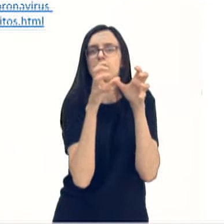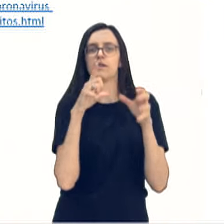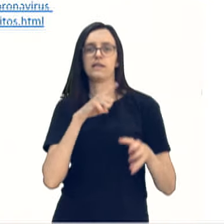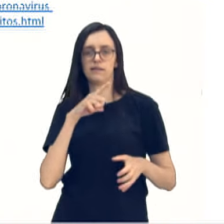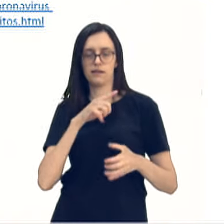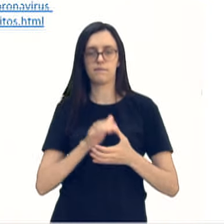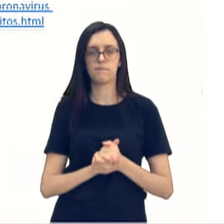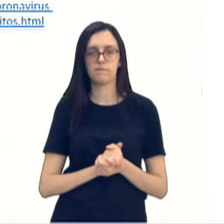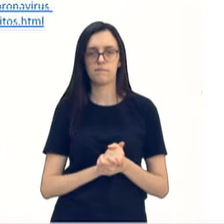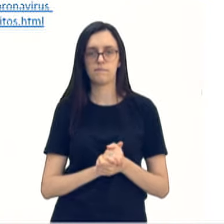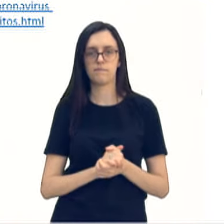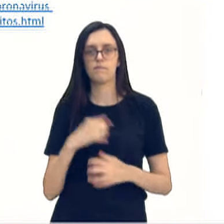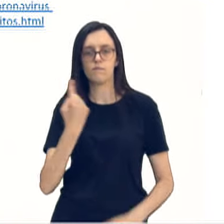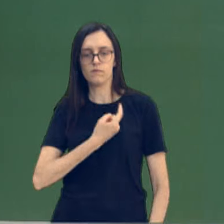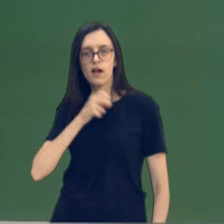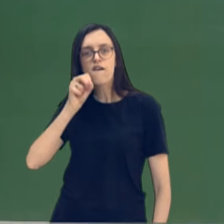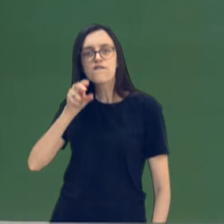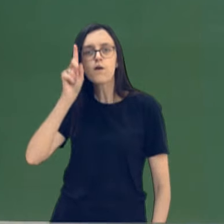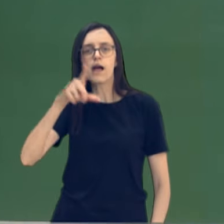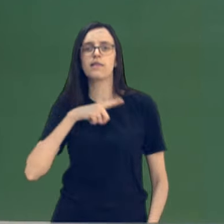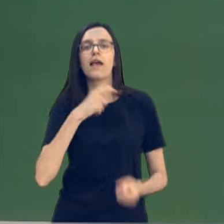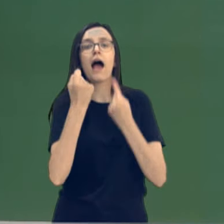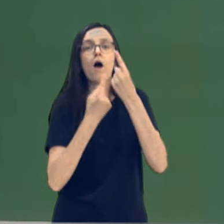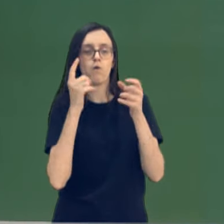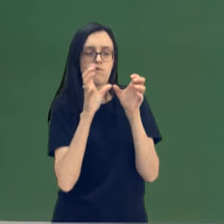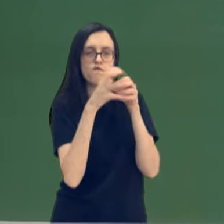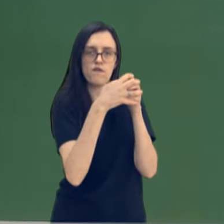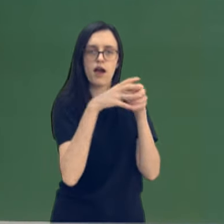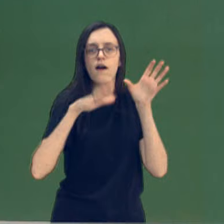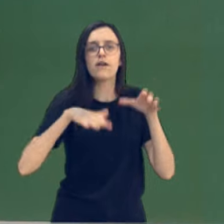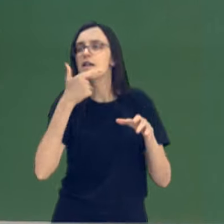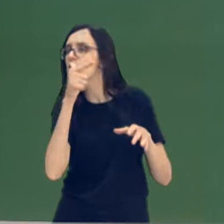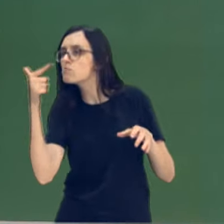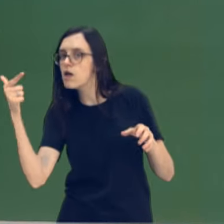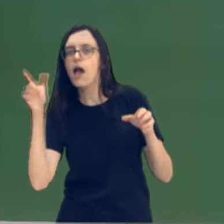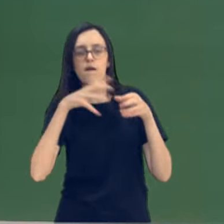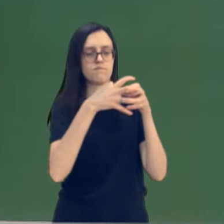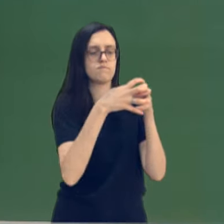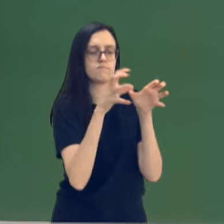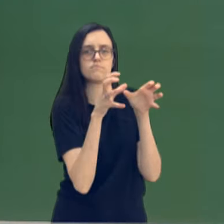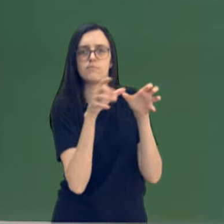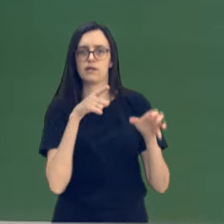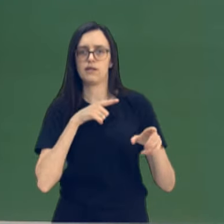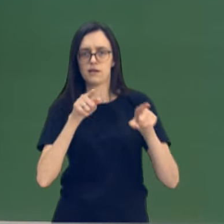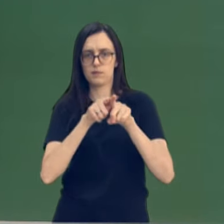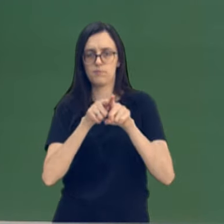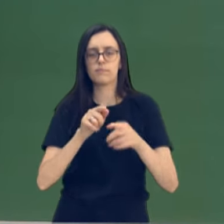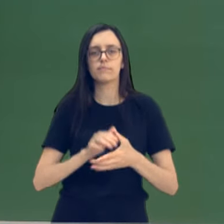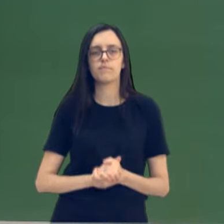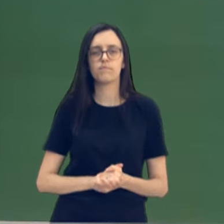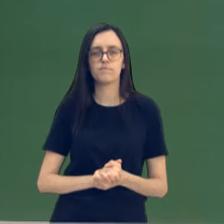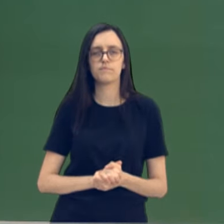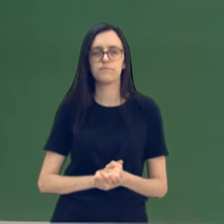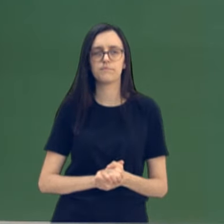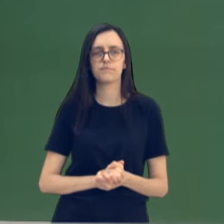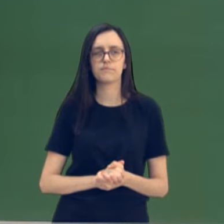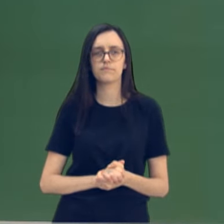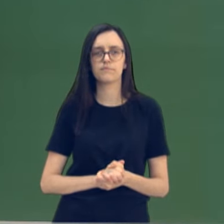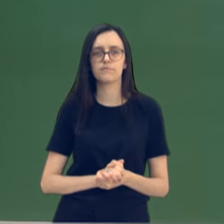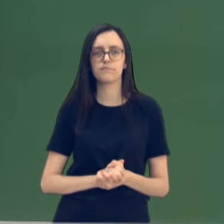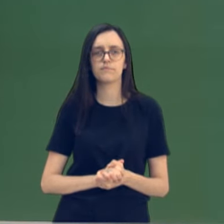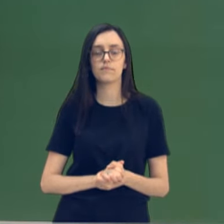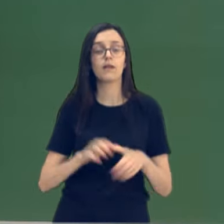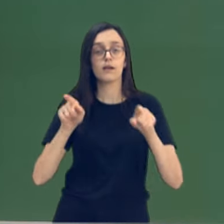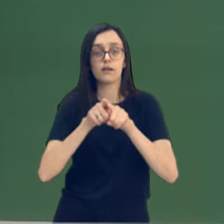esse envelope selado, a gente chama de vírus envelopados. Os que esse envelope não é selado, vírus não envelopados. Tá bom? E as pontas dessa